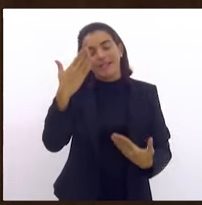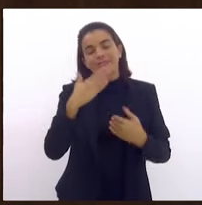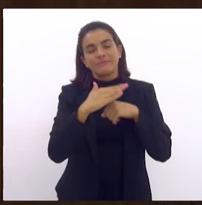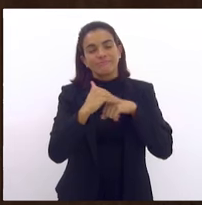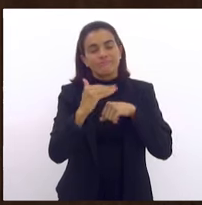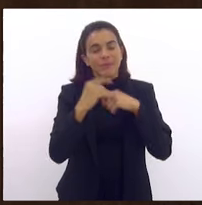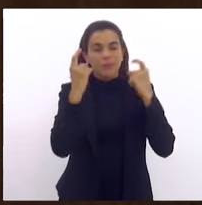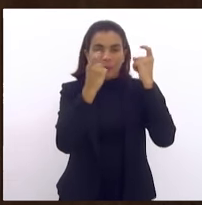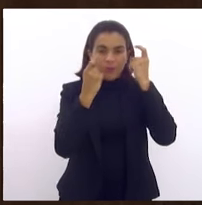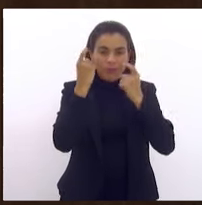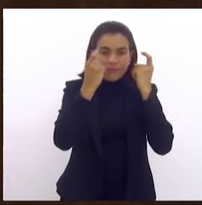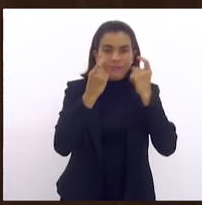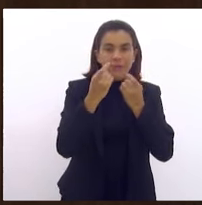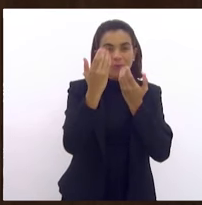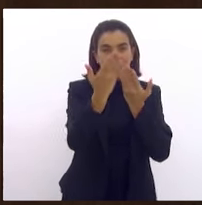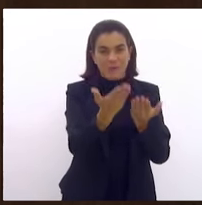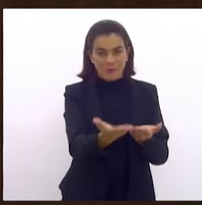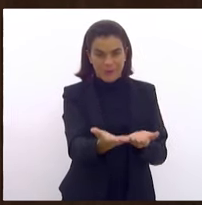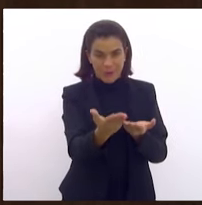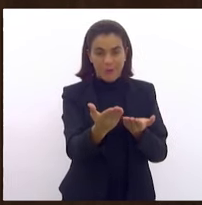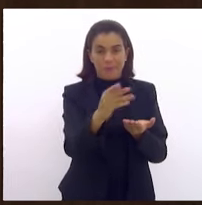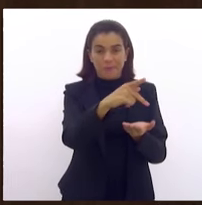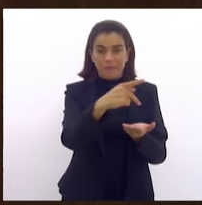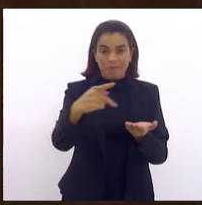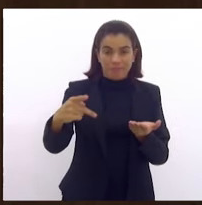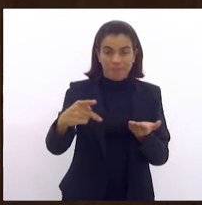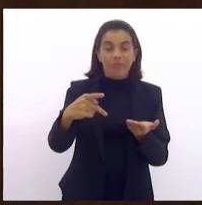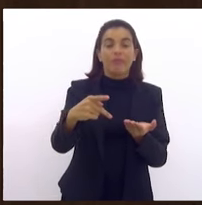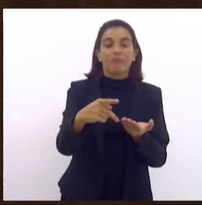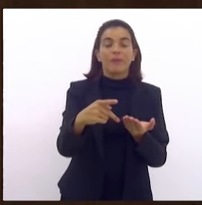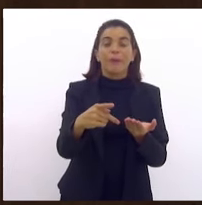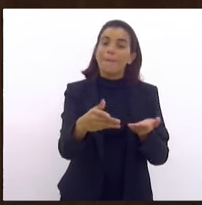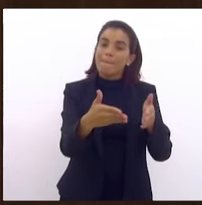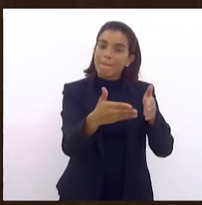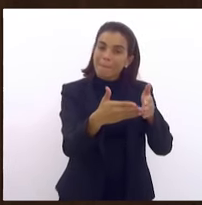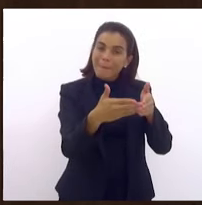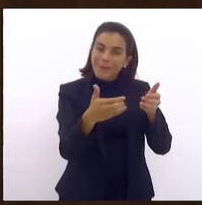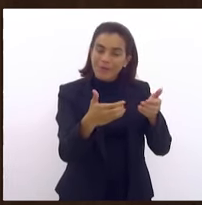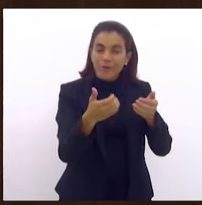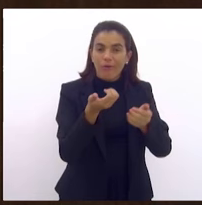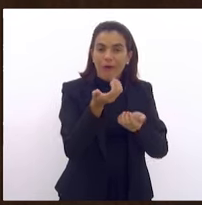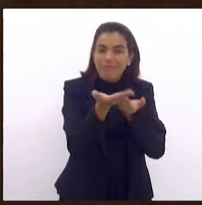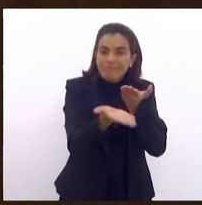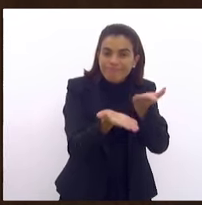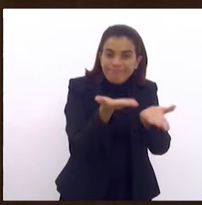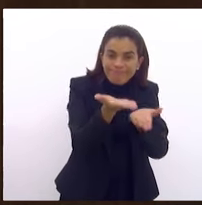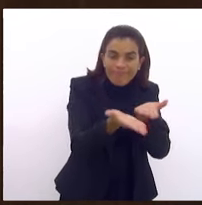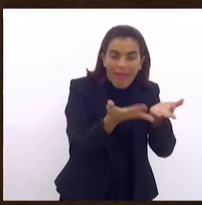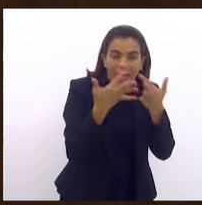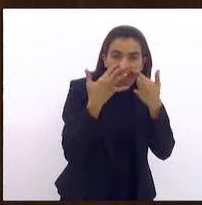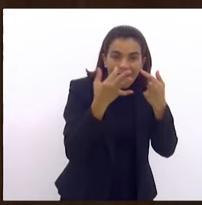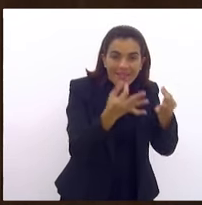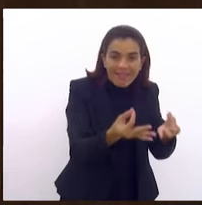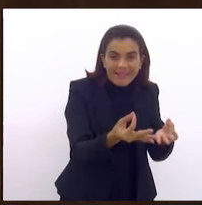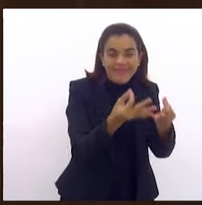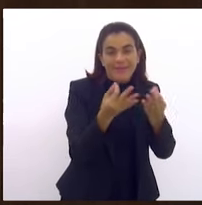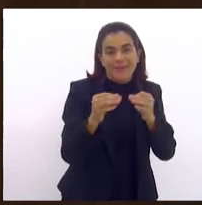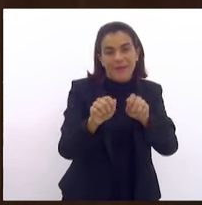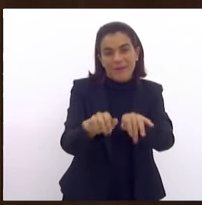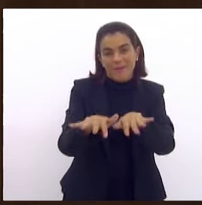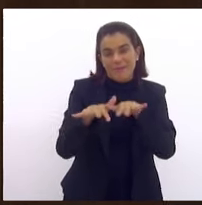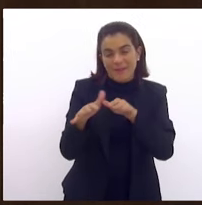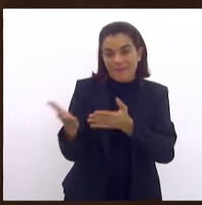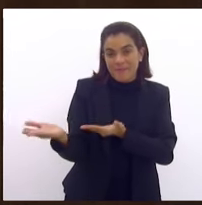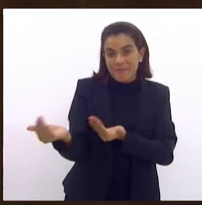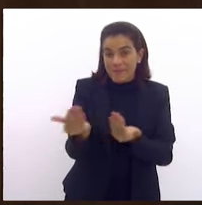preocupação que o senhor, assim, senhor presidente, pediu que viesse dar com carinho a atenção a todos esses parlamentares. Lembrando